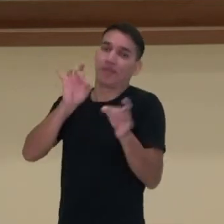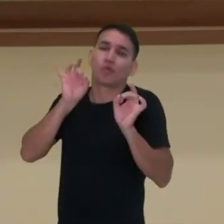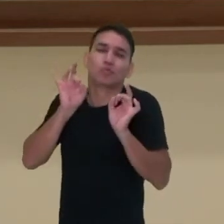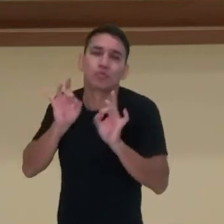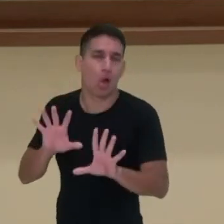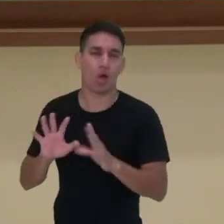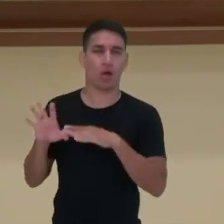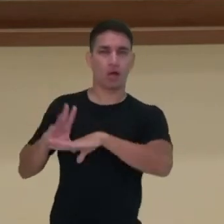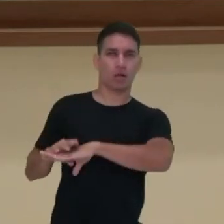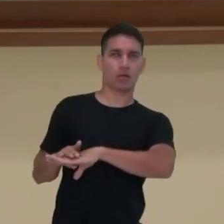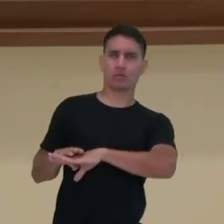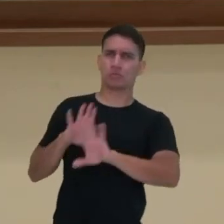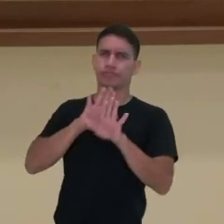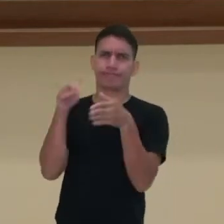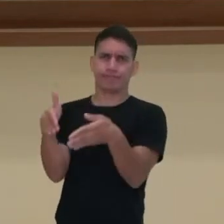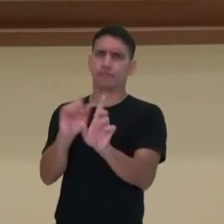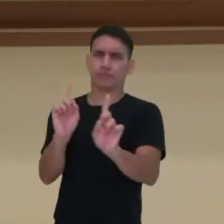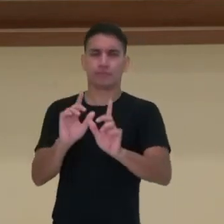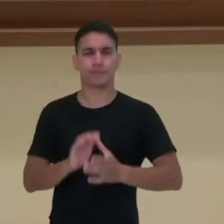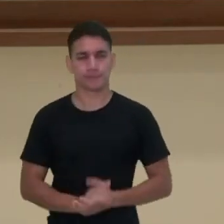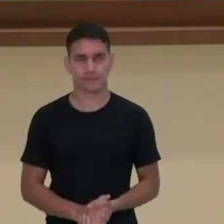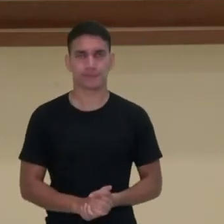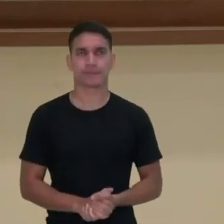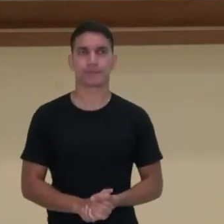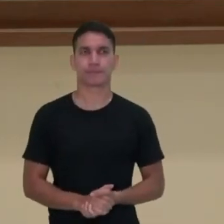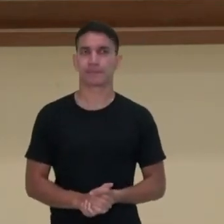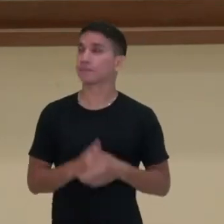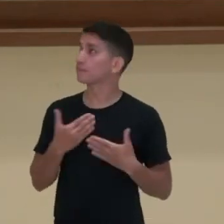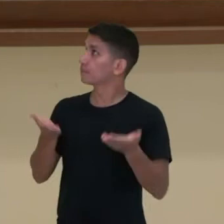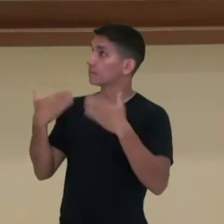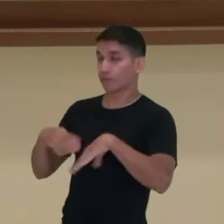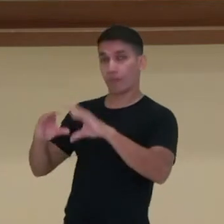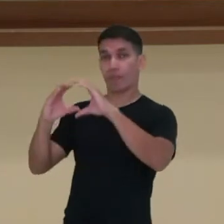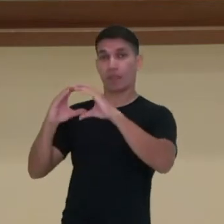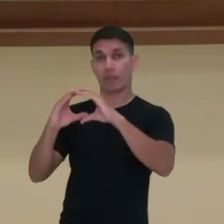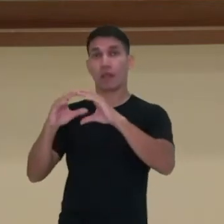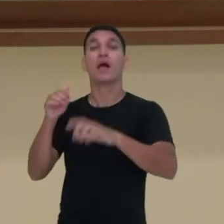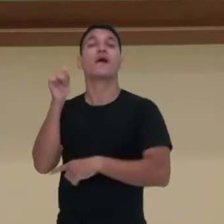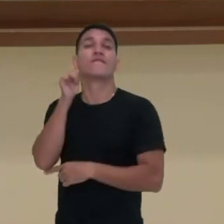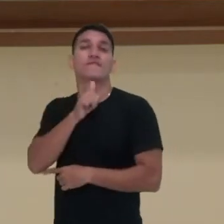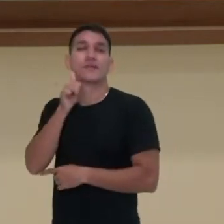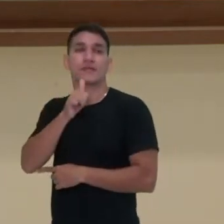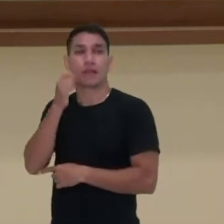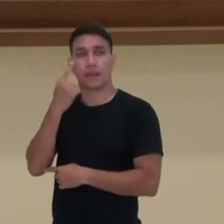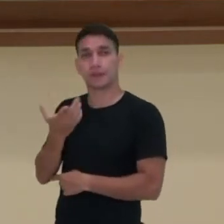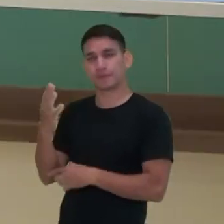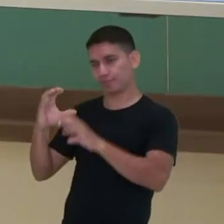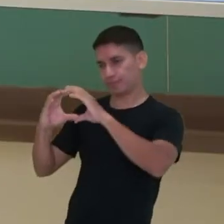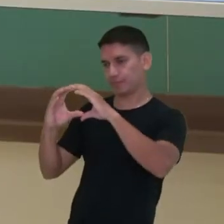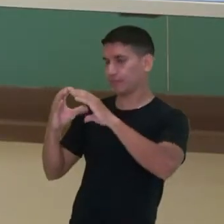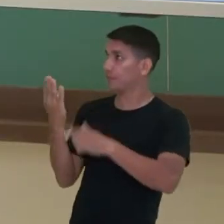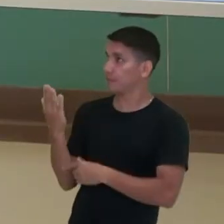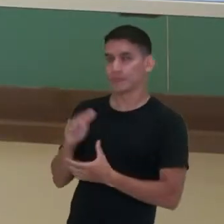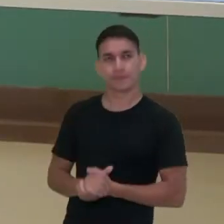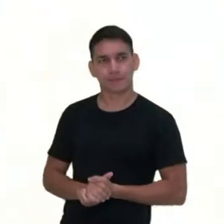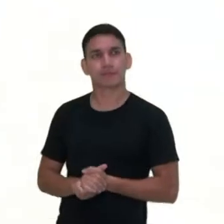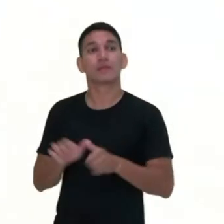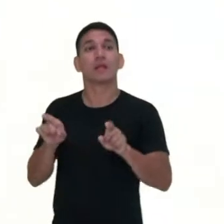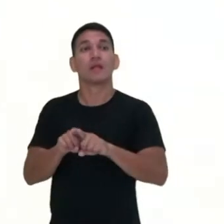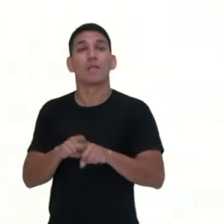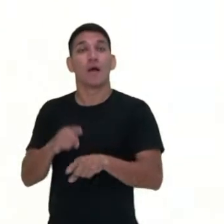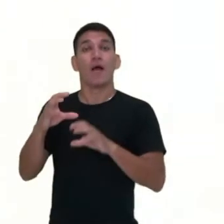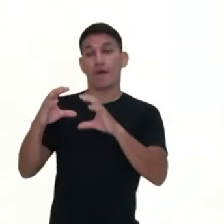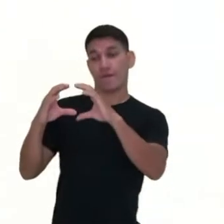gente está se referindo apenas a doenças, tá? Indivíduo do sexo feminino representado na forma de uma bolinha,